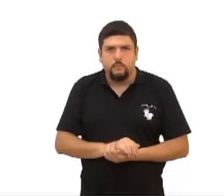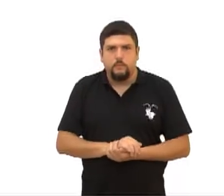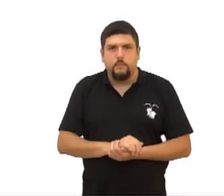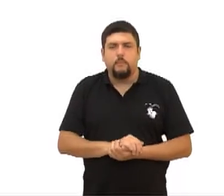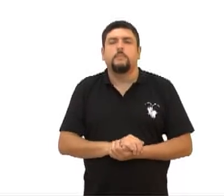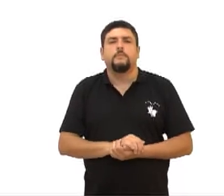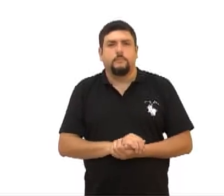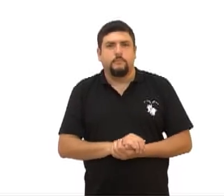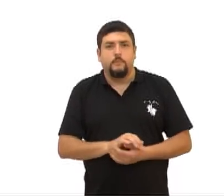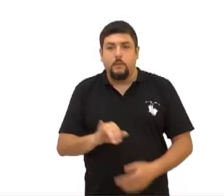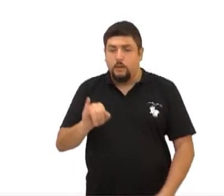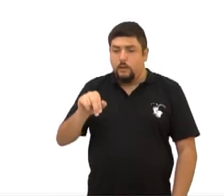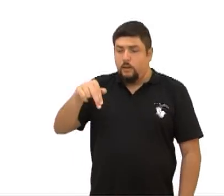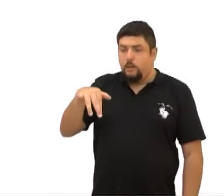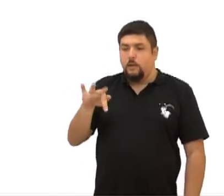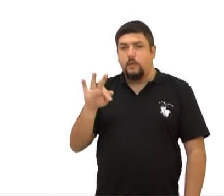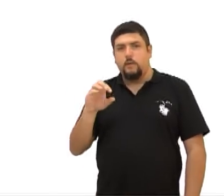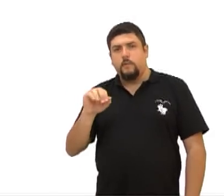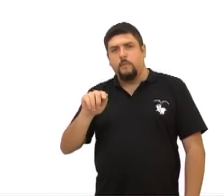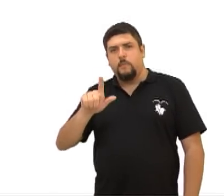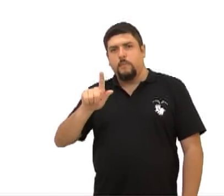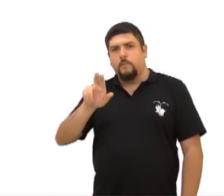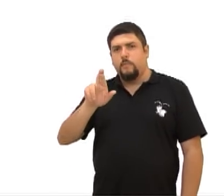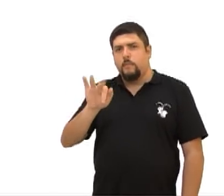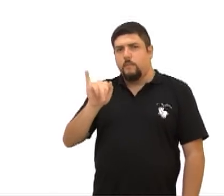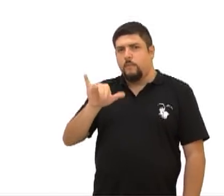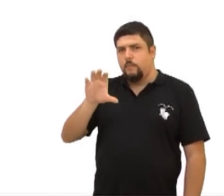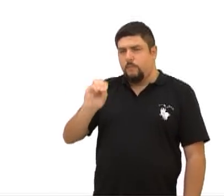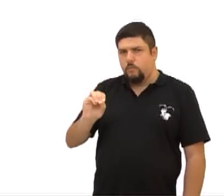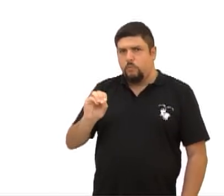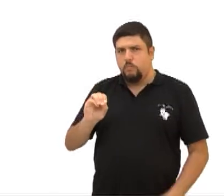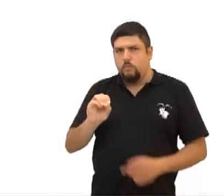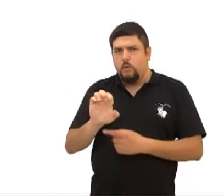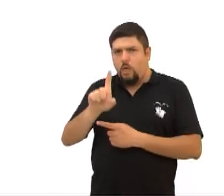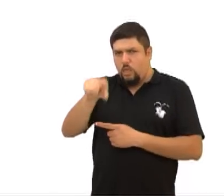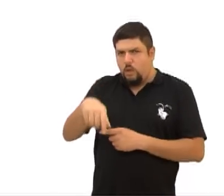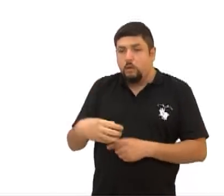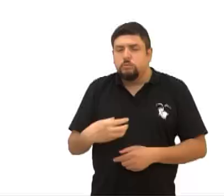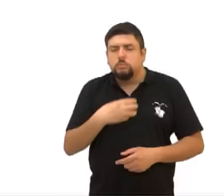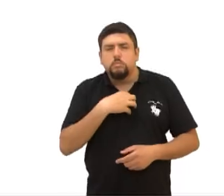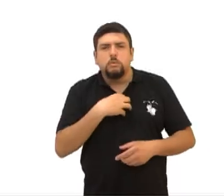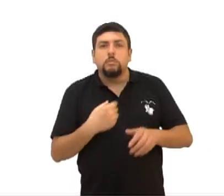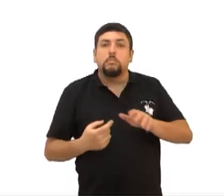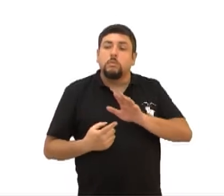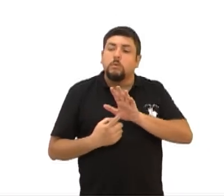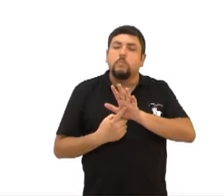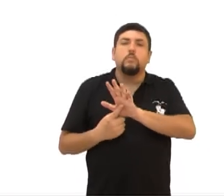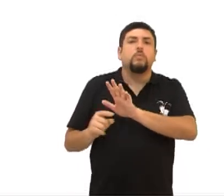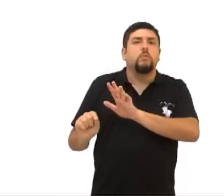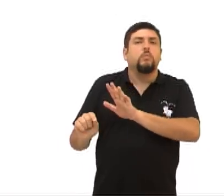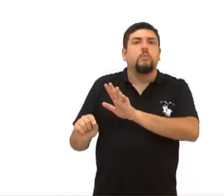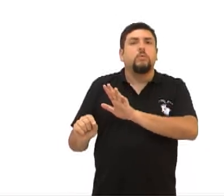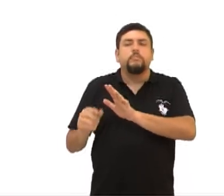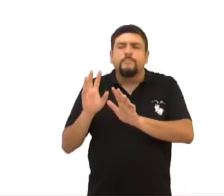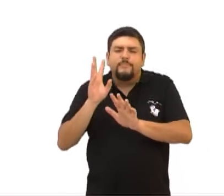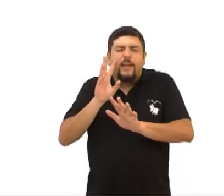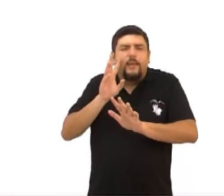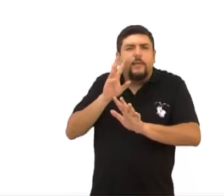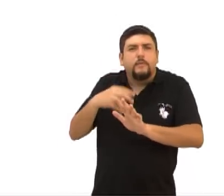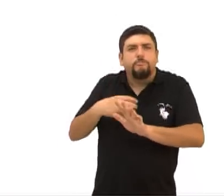Então, os infográficos, eles pretendem mostrar de forma didática e dinâmica as informações que estão